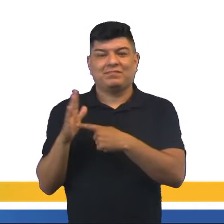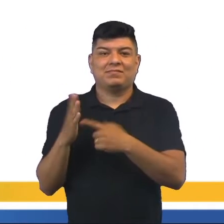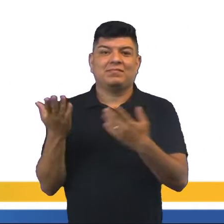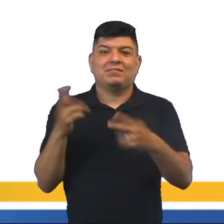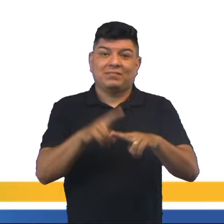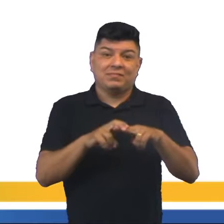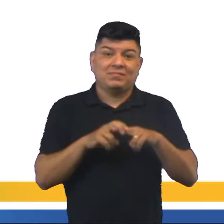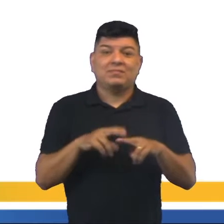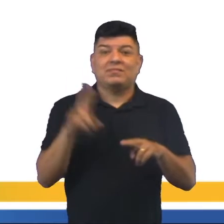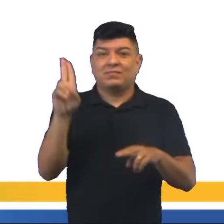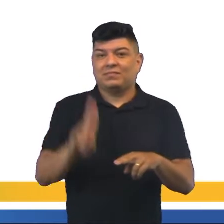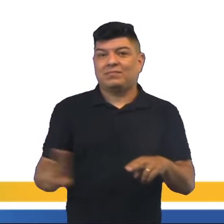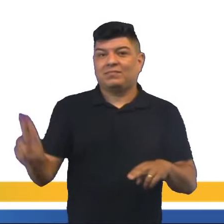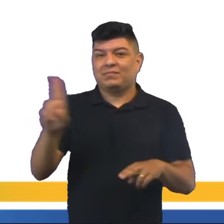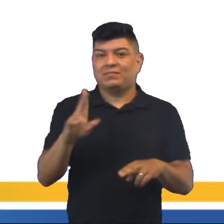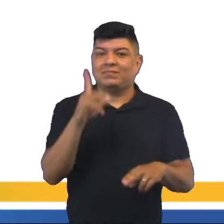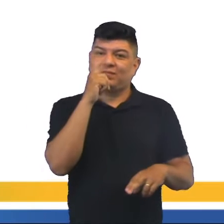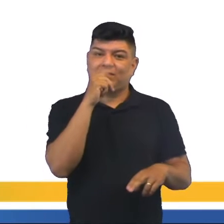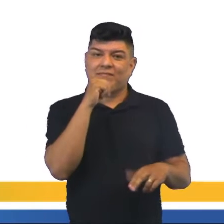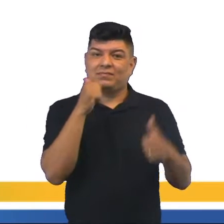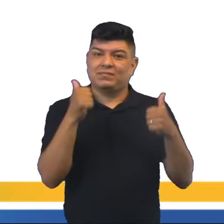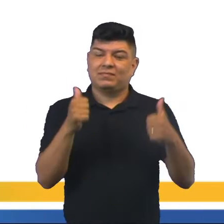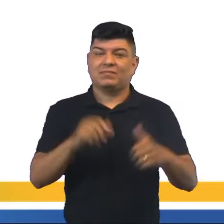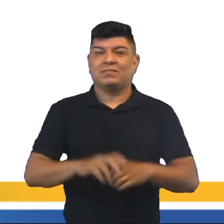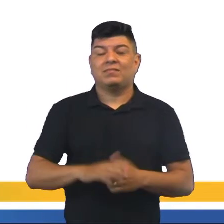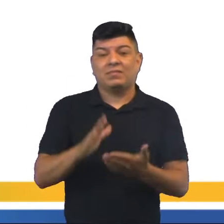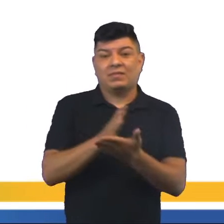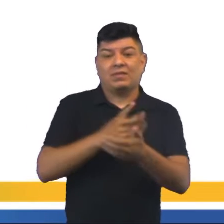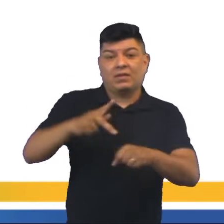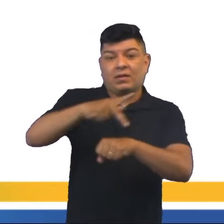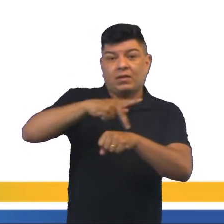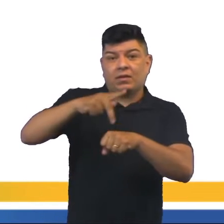aí na questão do consumo da água, tá bom? E alguns